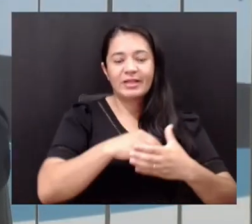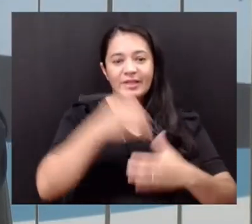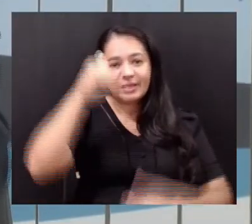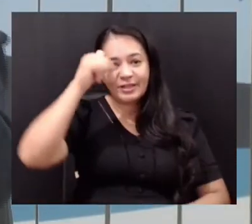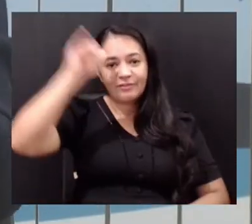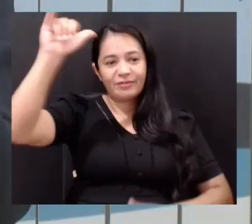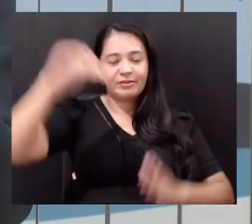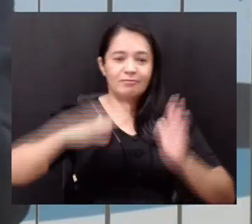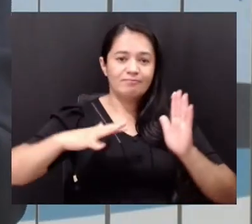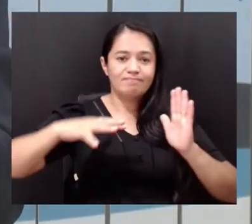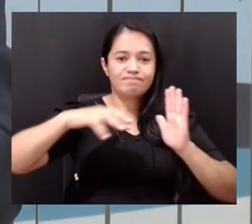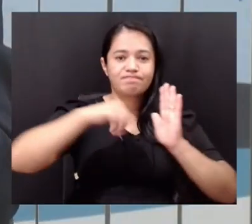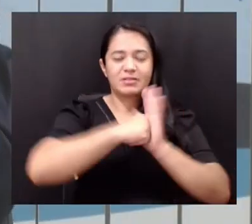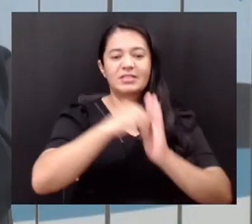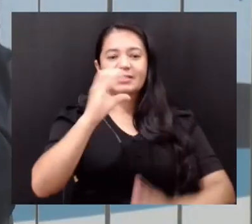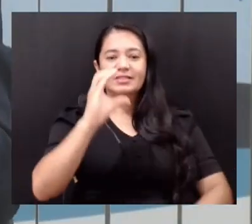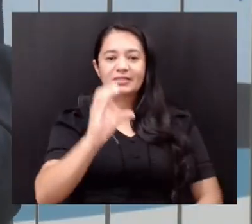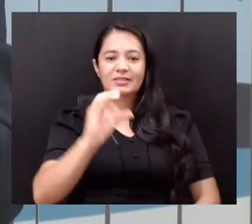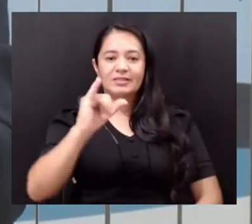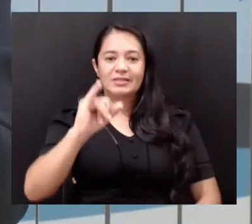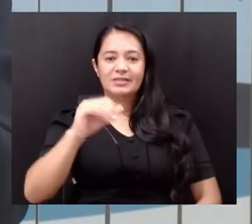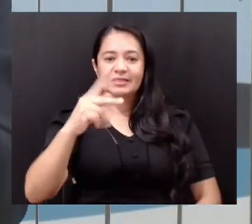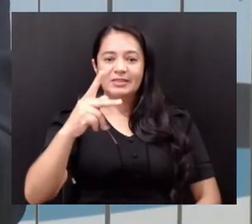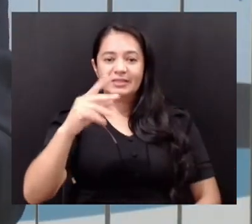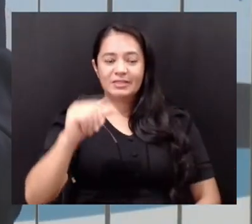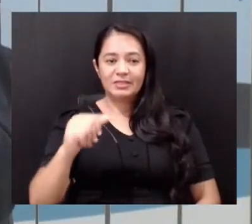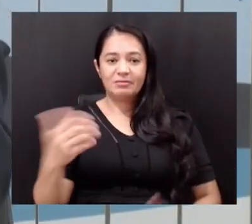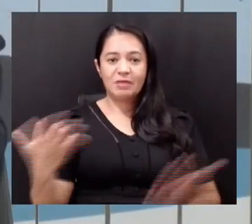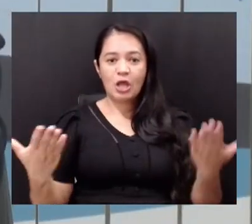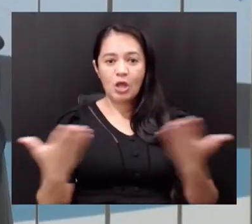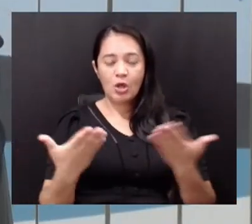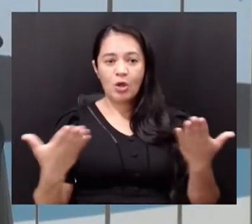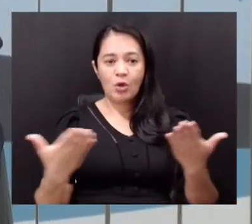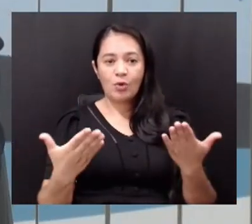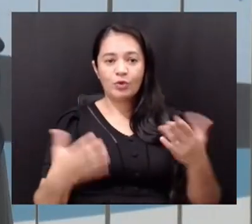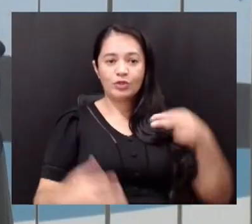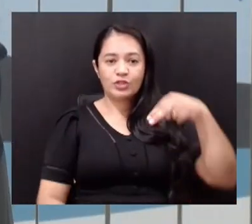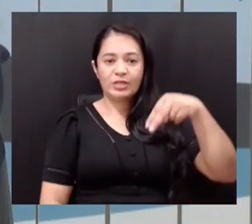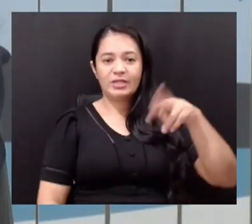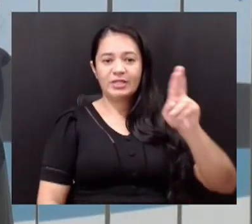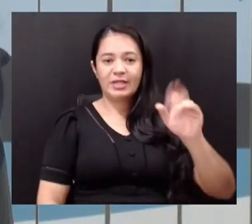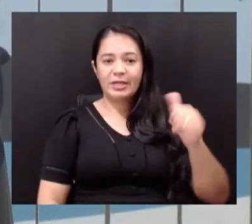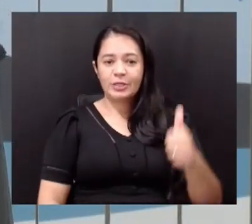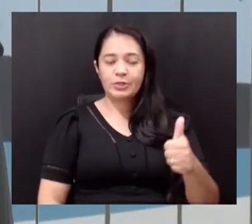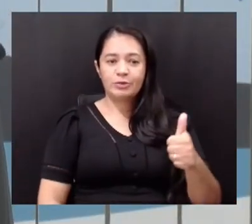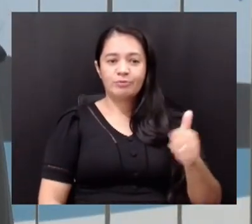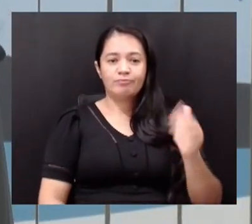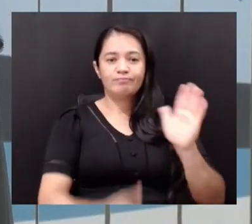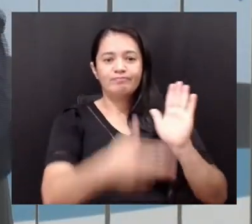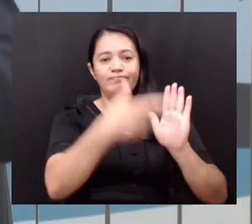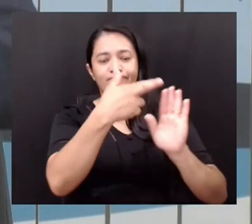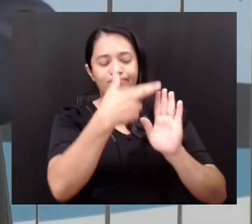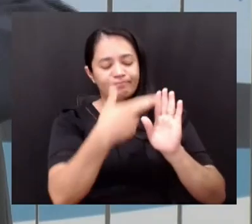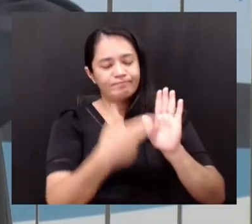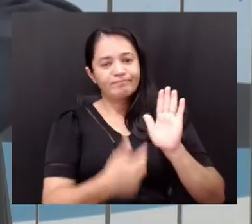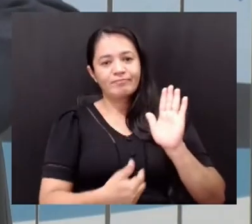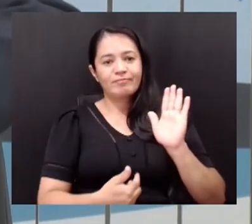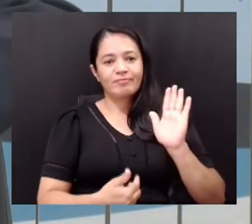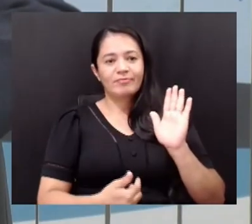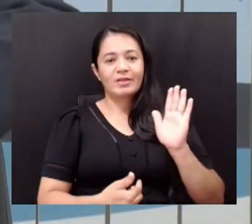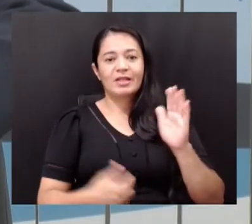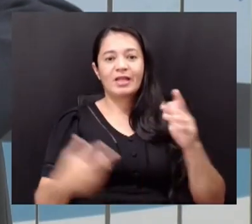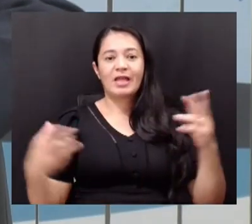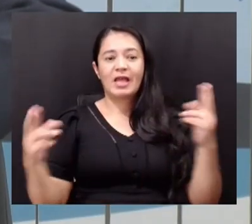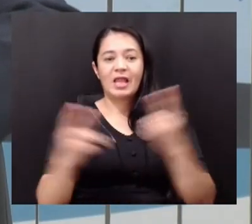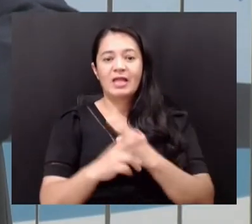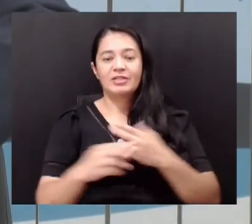falada. Sim. Hoje, a NR1, por ela ter essa vertente relacionada ao assédio, a